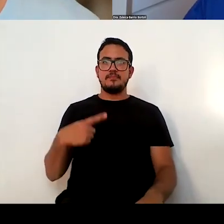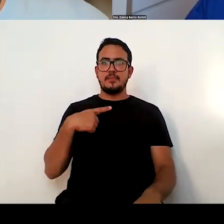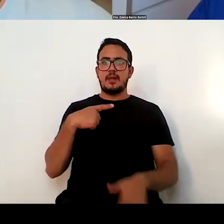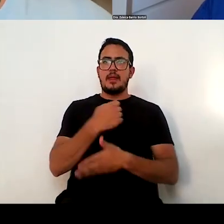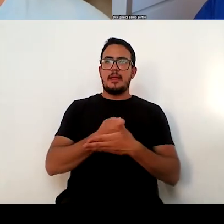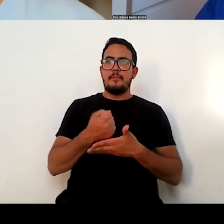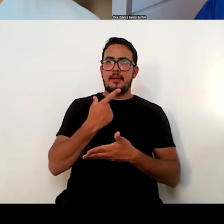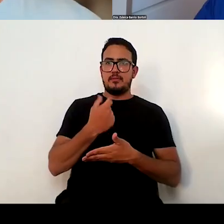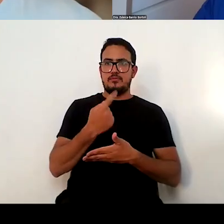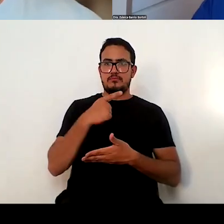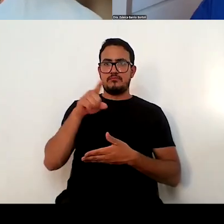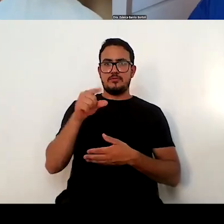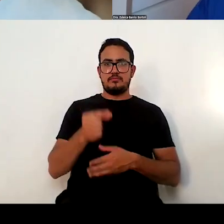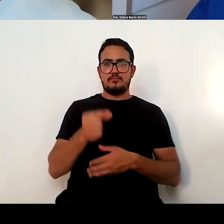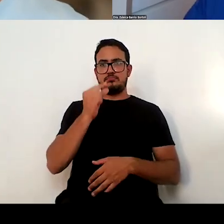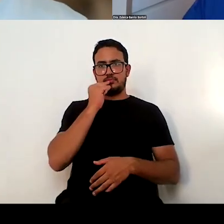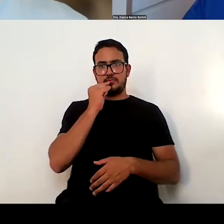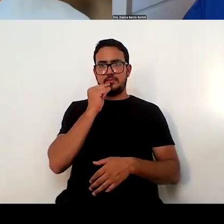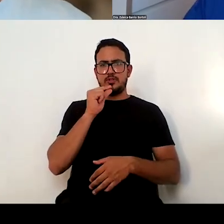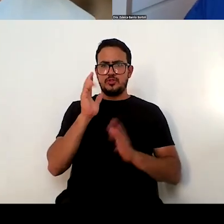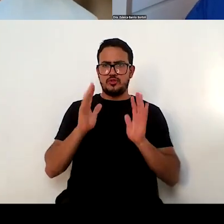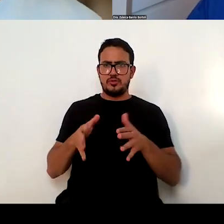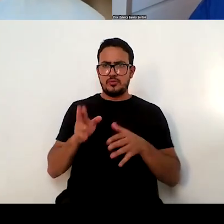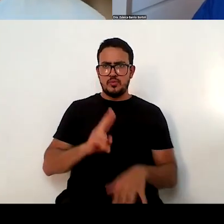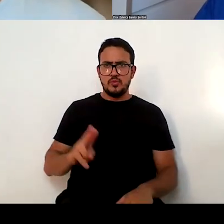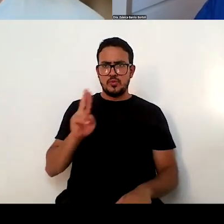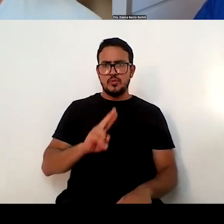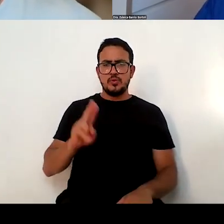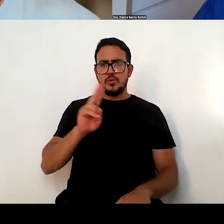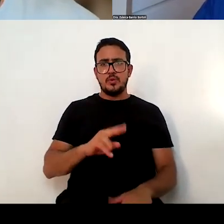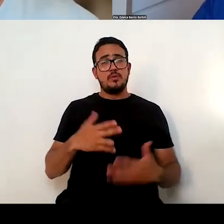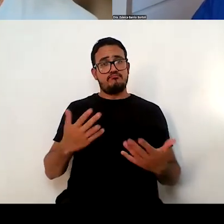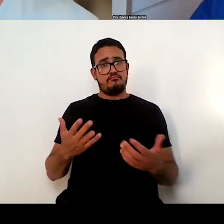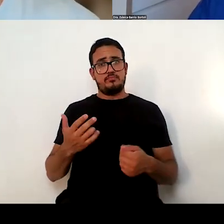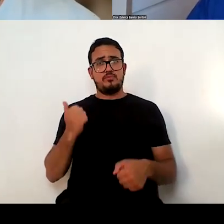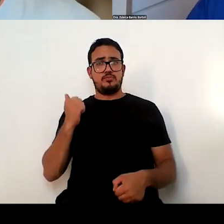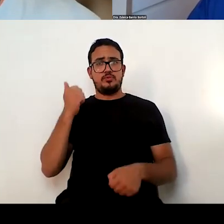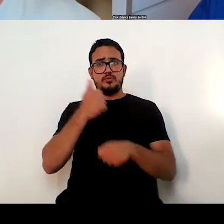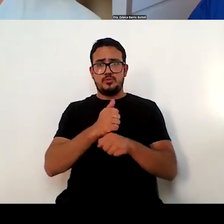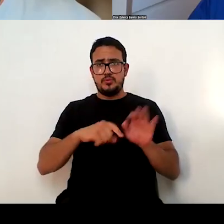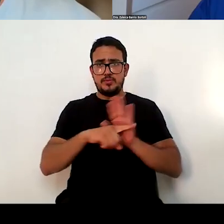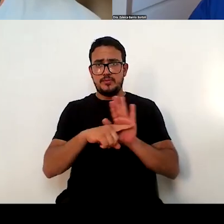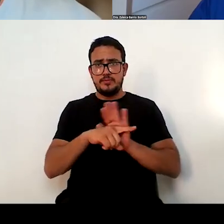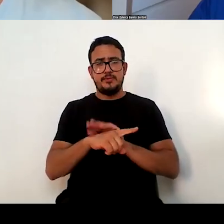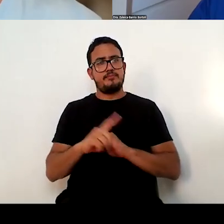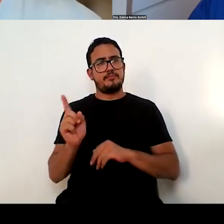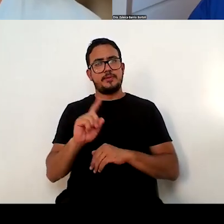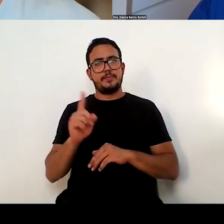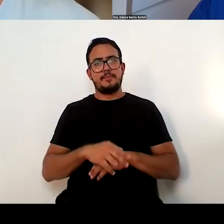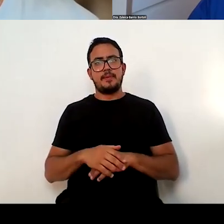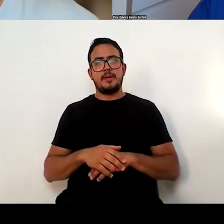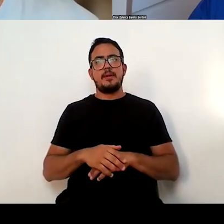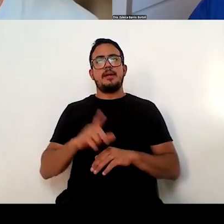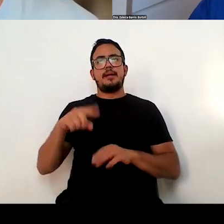está sendo usada? Essa pílula ela não substitui exame endoscópico, tá? A pílula é um exame bastante